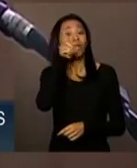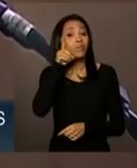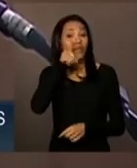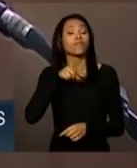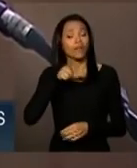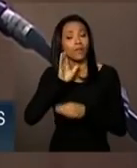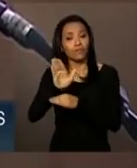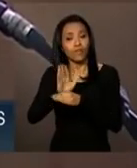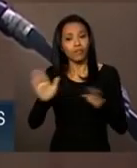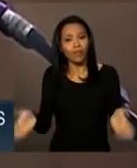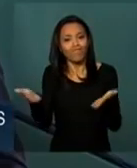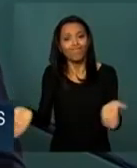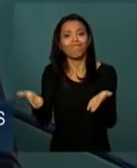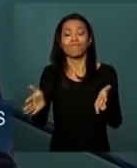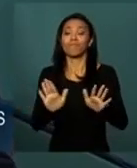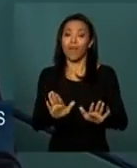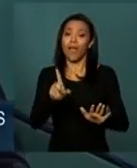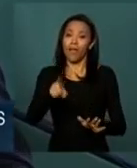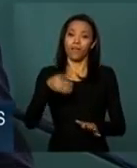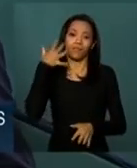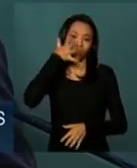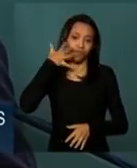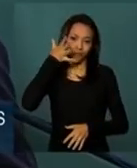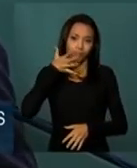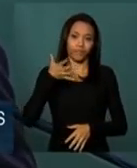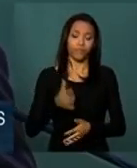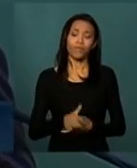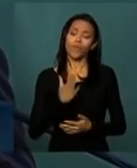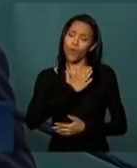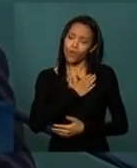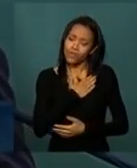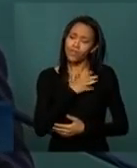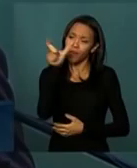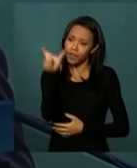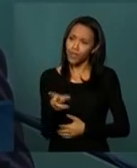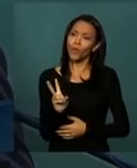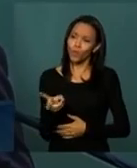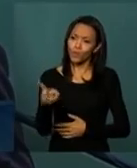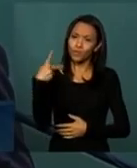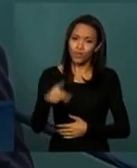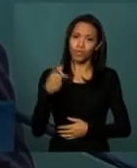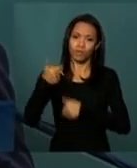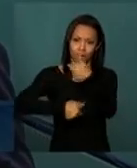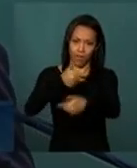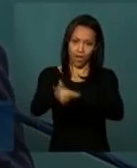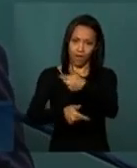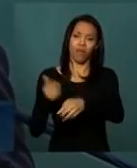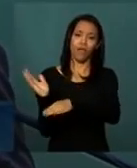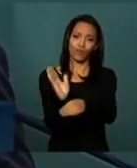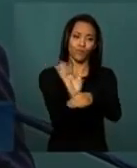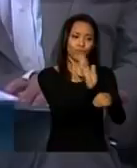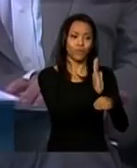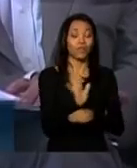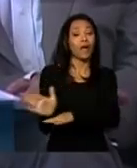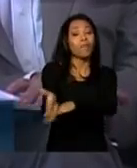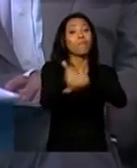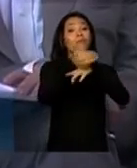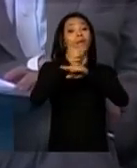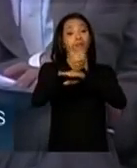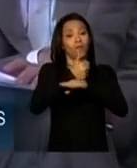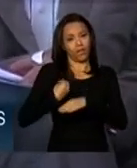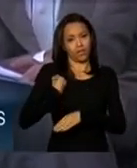caminho. Então, são essas palavras, presidenta, e gostaria muito que continue seu trabalho, ajudando, sim, a melhorar a vida,